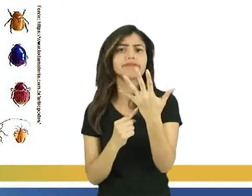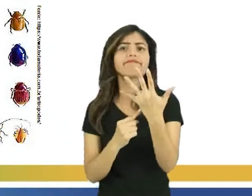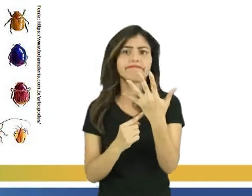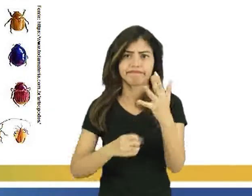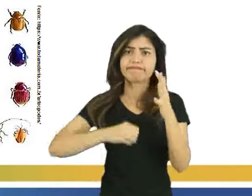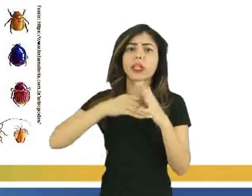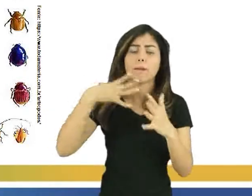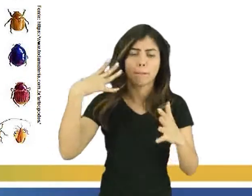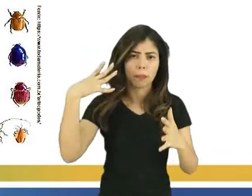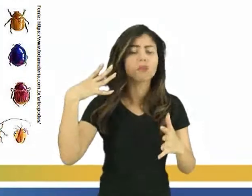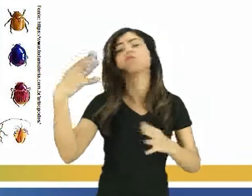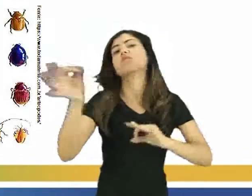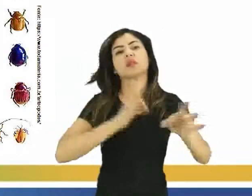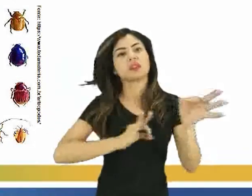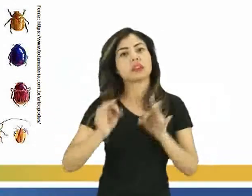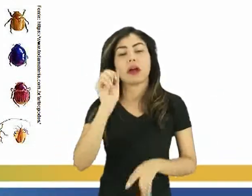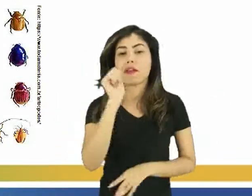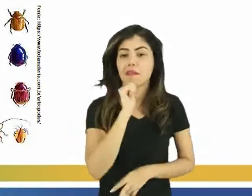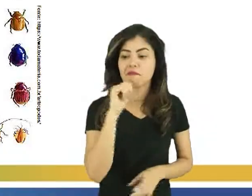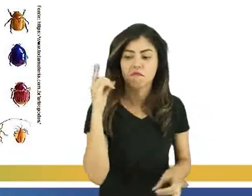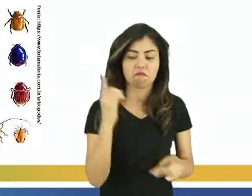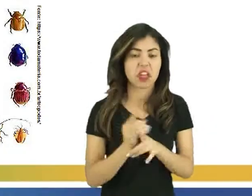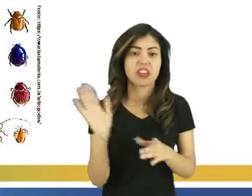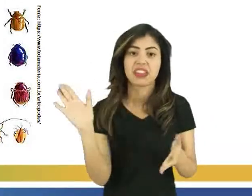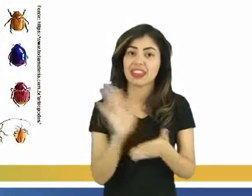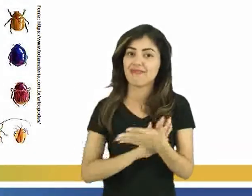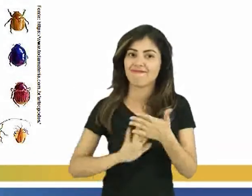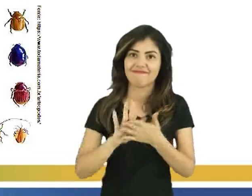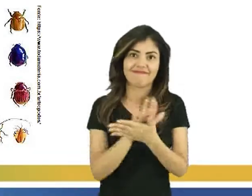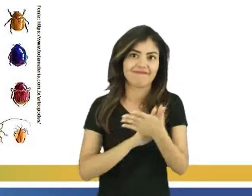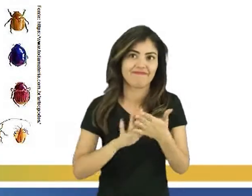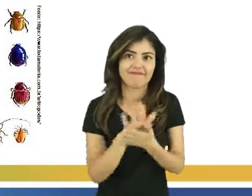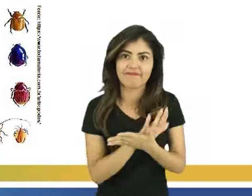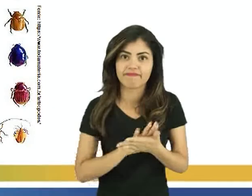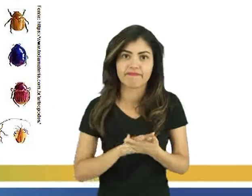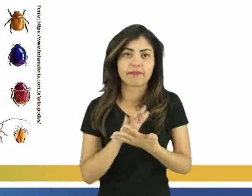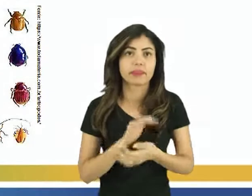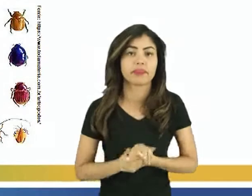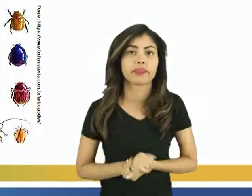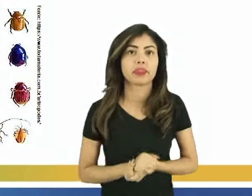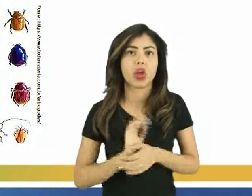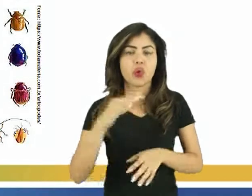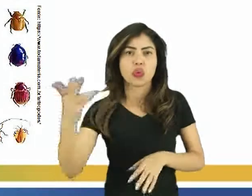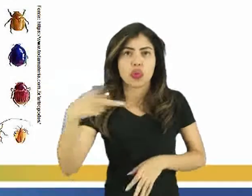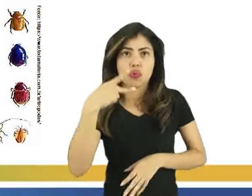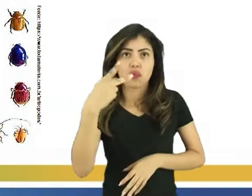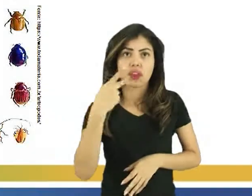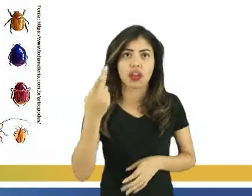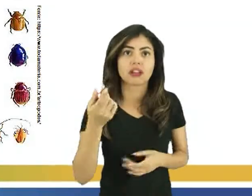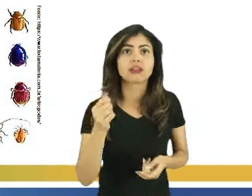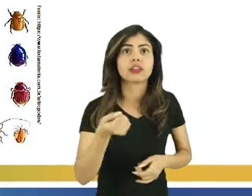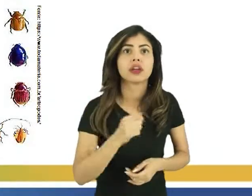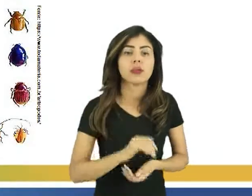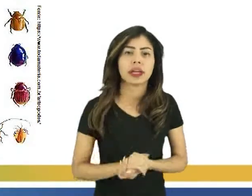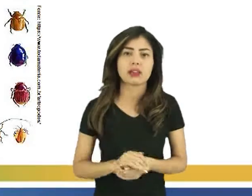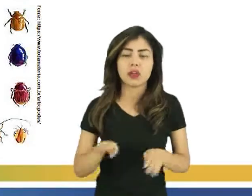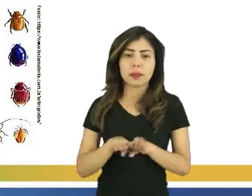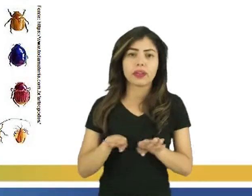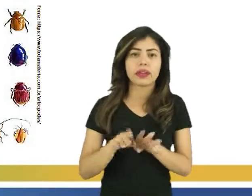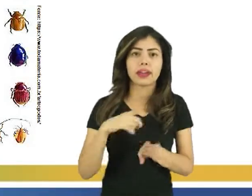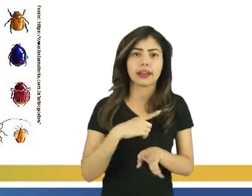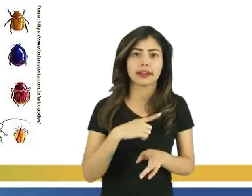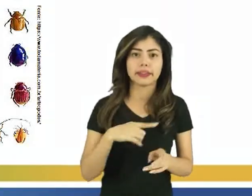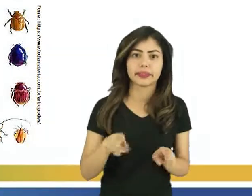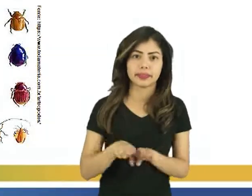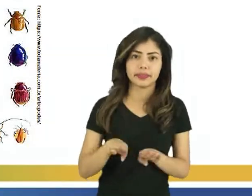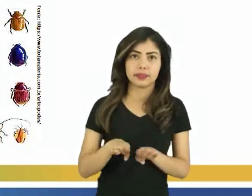tem muitos organismos que nem foram identificados, nem foram encontrados. E quando eu falo dos artrópodes, significa que eles pertencem ao